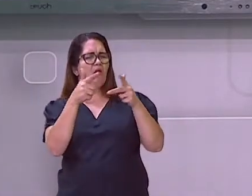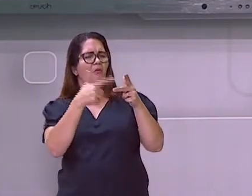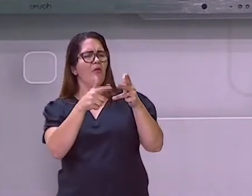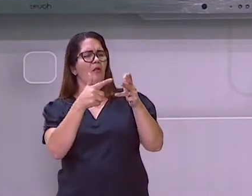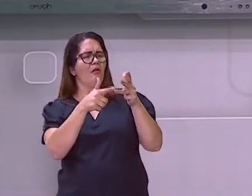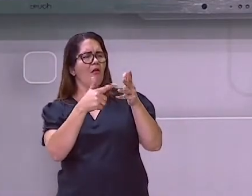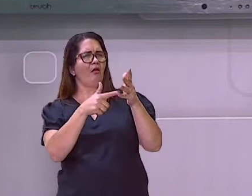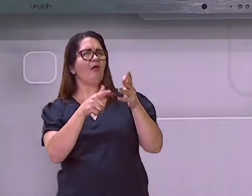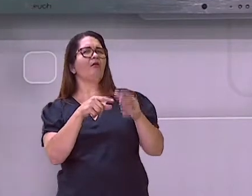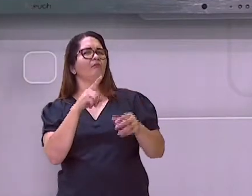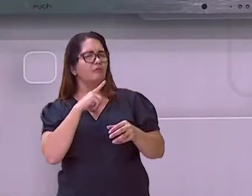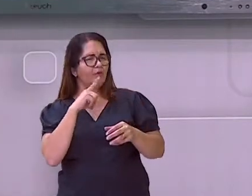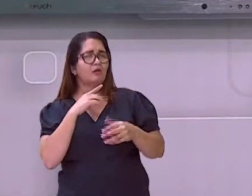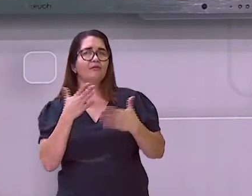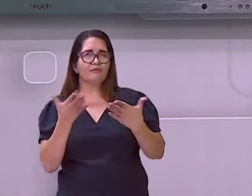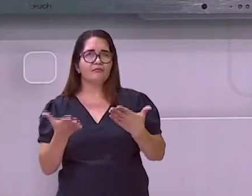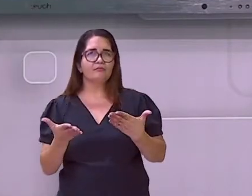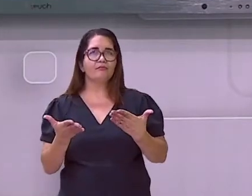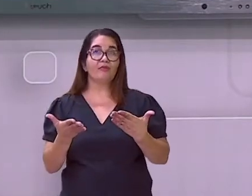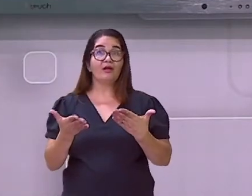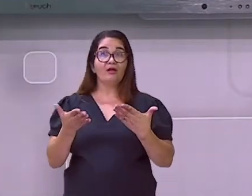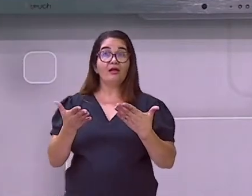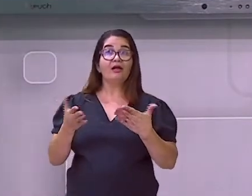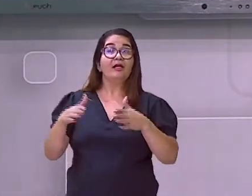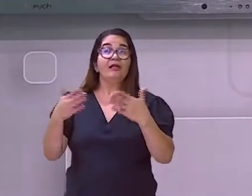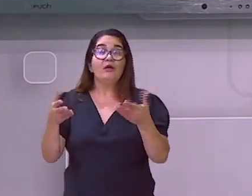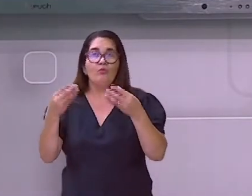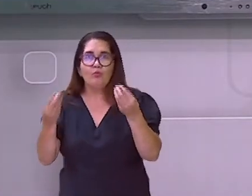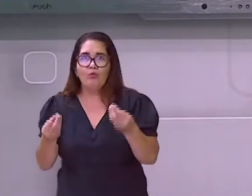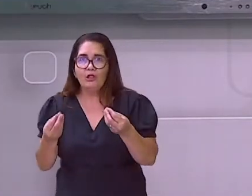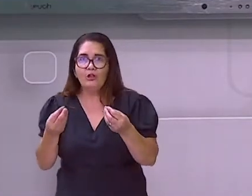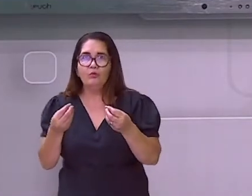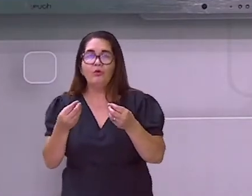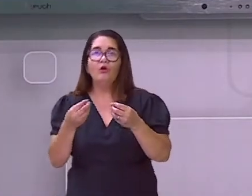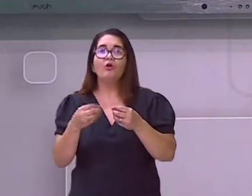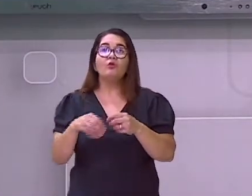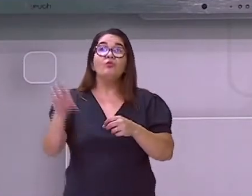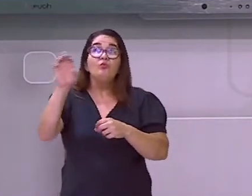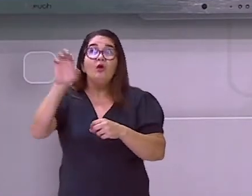europeu, você vai ver que o problema é mais grave ainda.